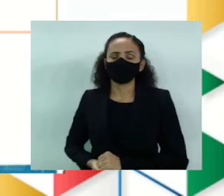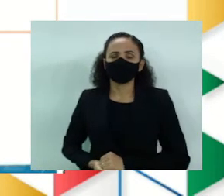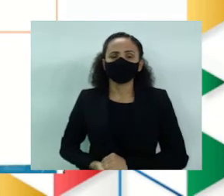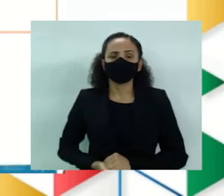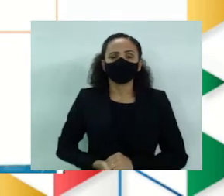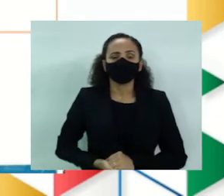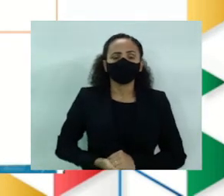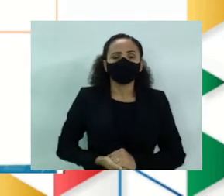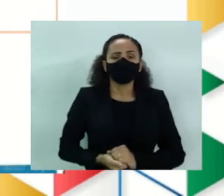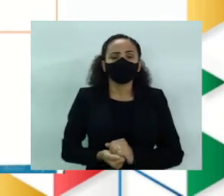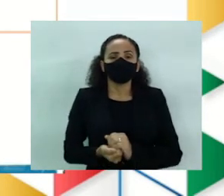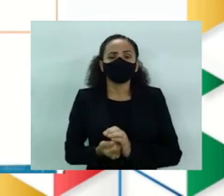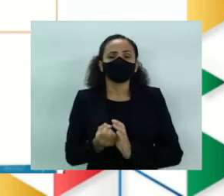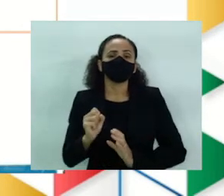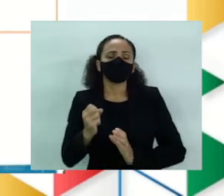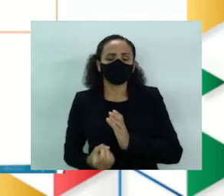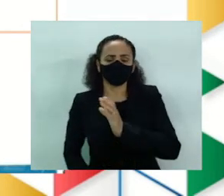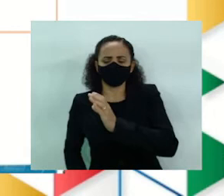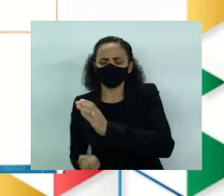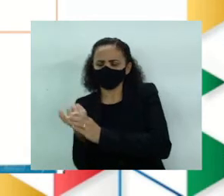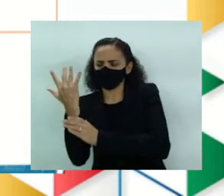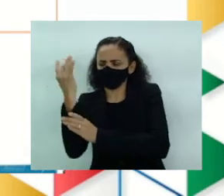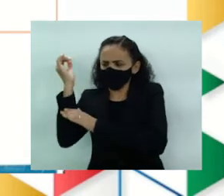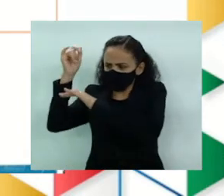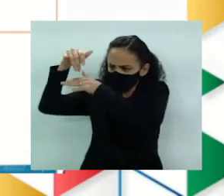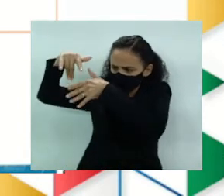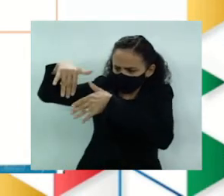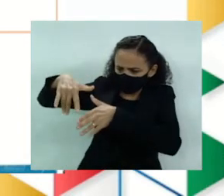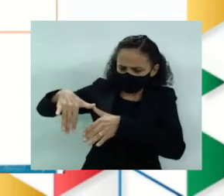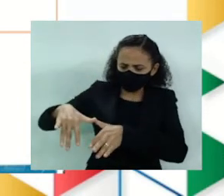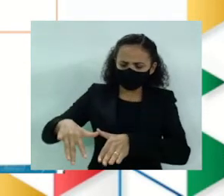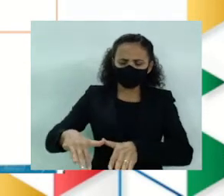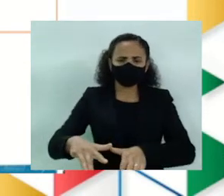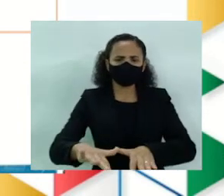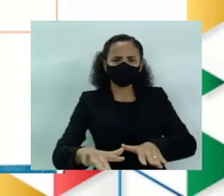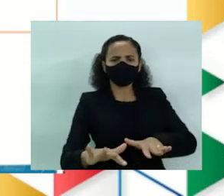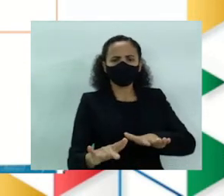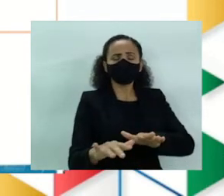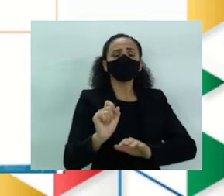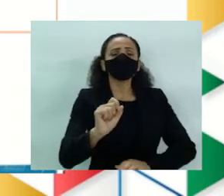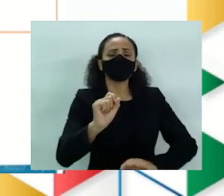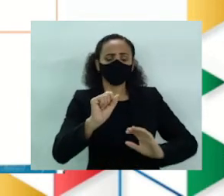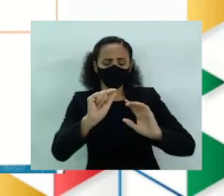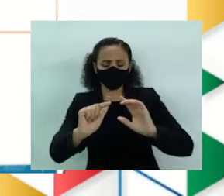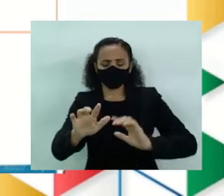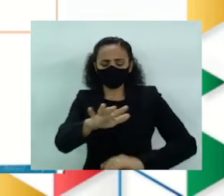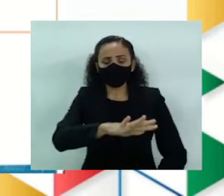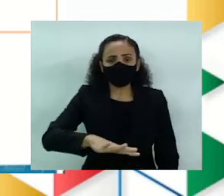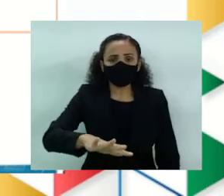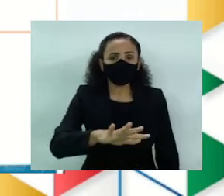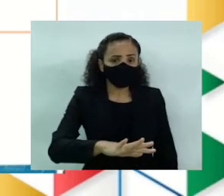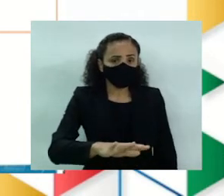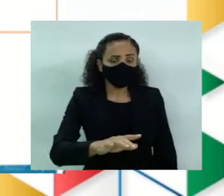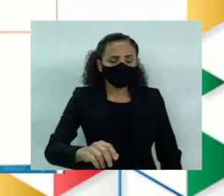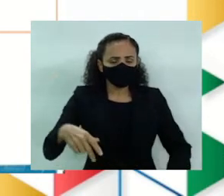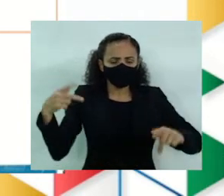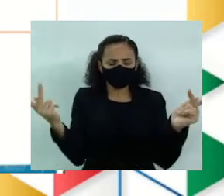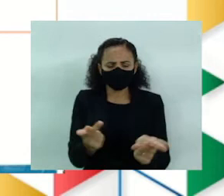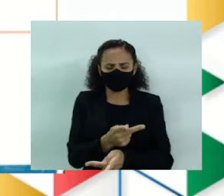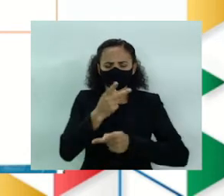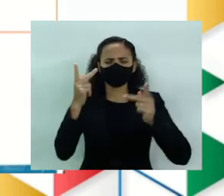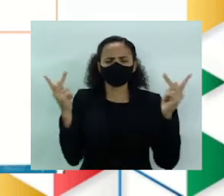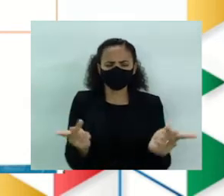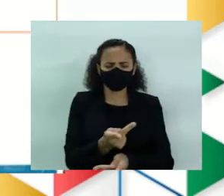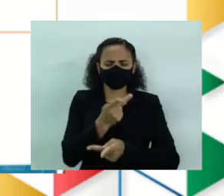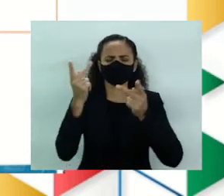Já os furacões, ciclones e tufão, fenômenos intensificados pelas massas de ar, os quais,